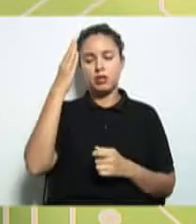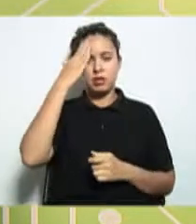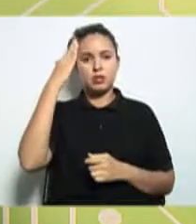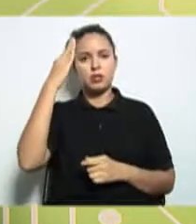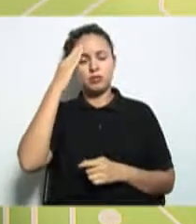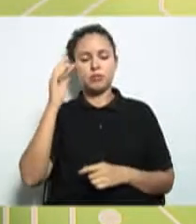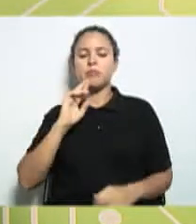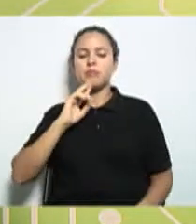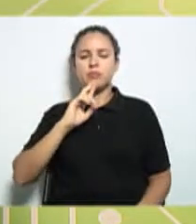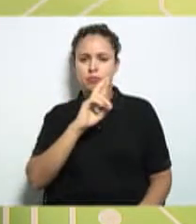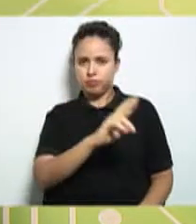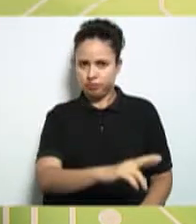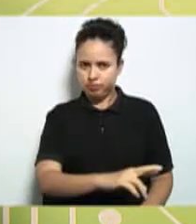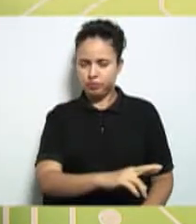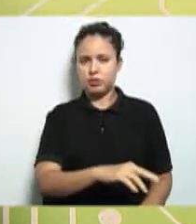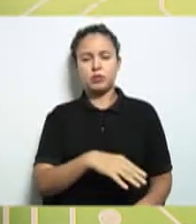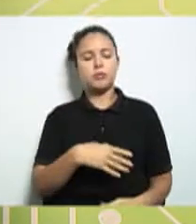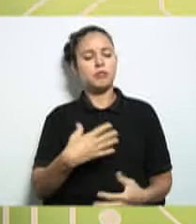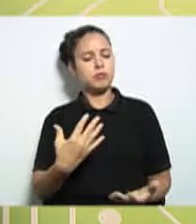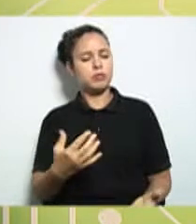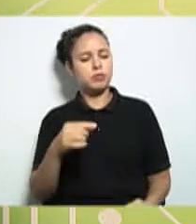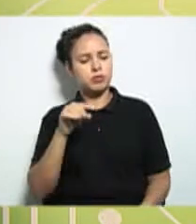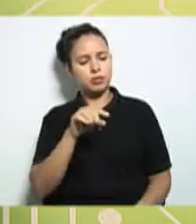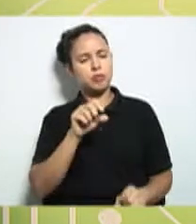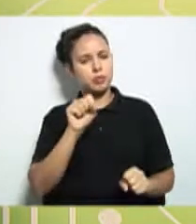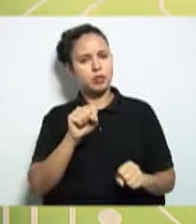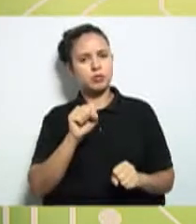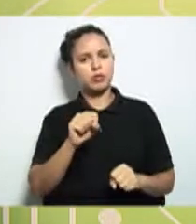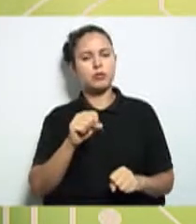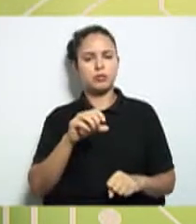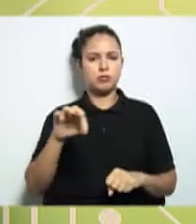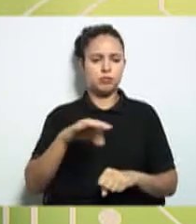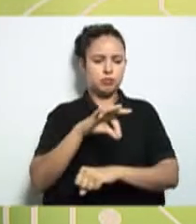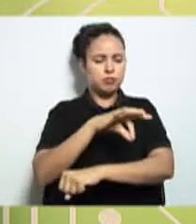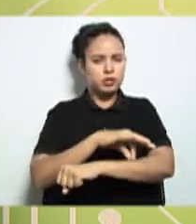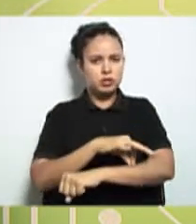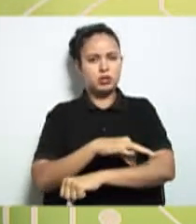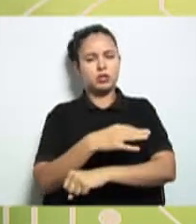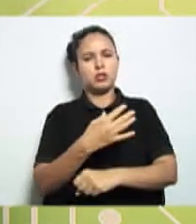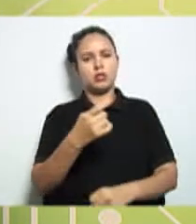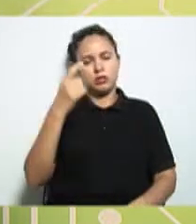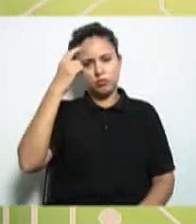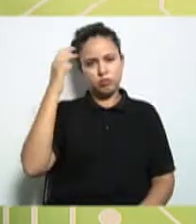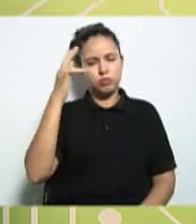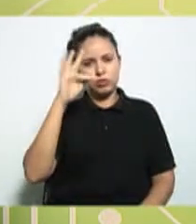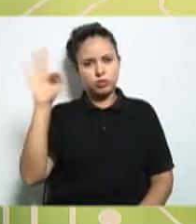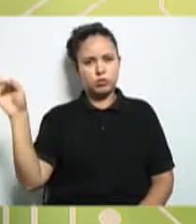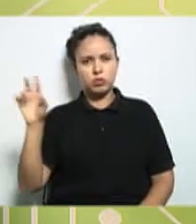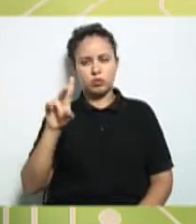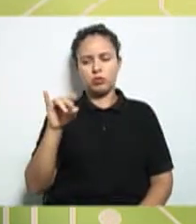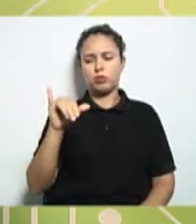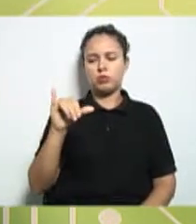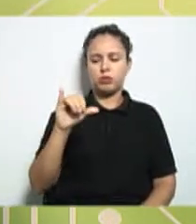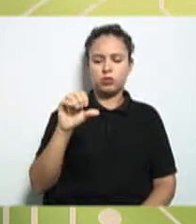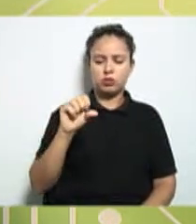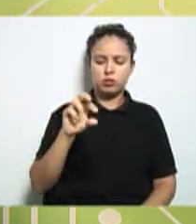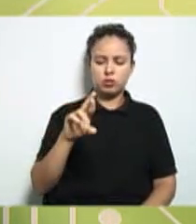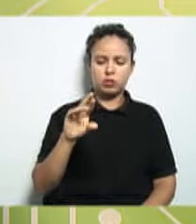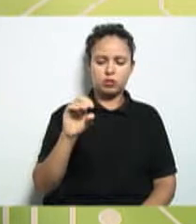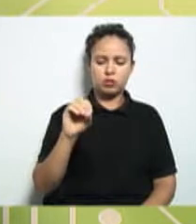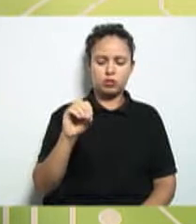Algumas respostas. Olha, pode ser malária, pode ser enxaqueca, pode ser virose. Né? O que